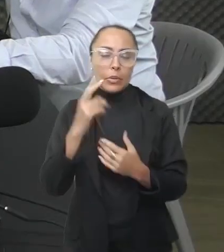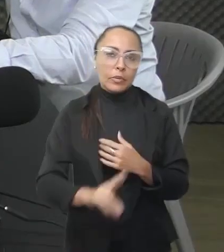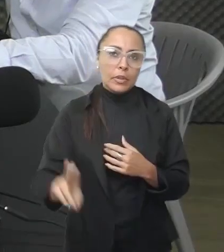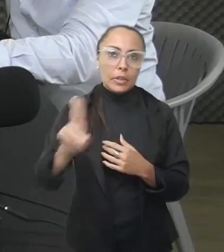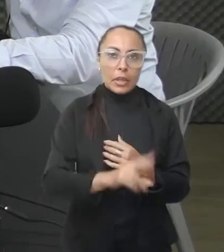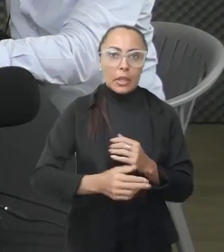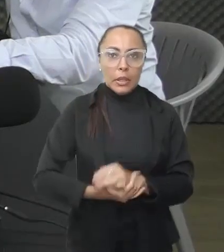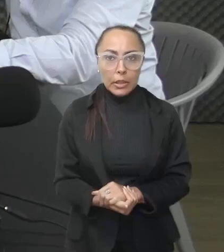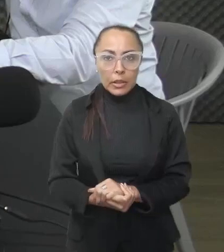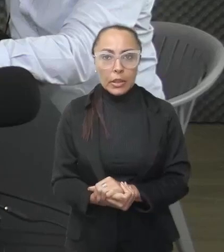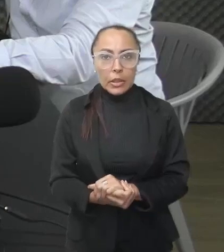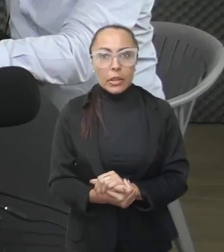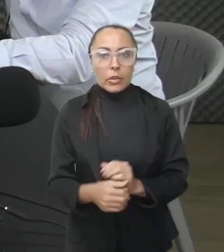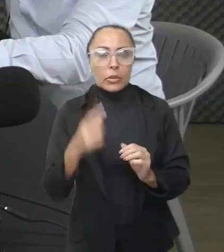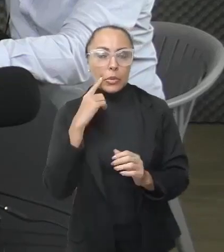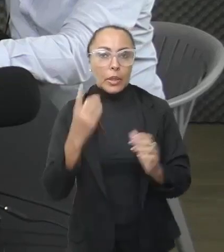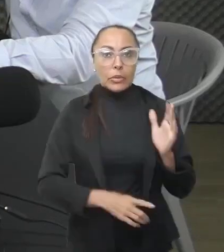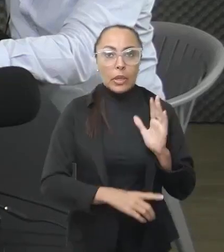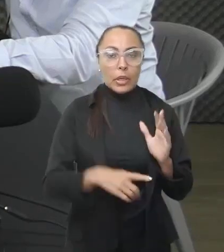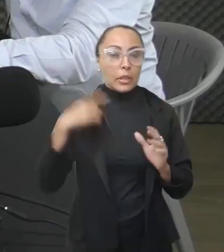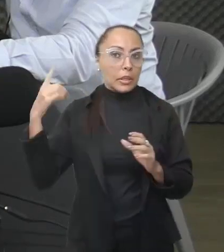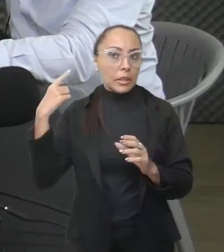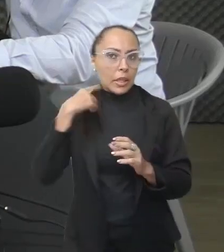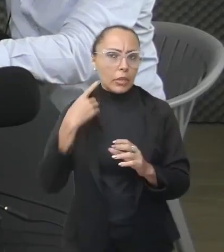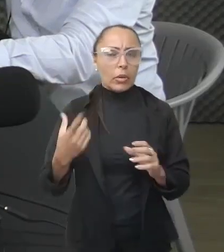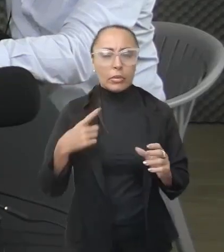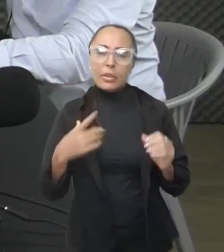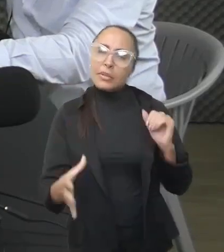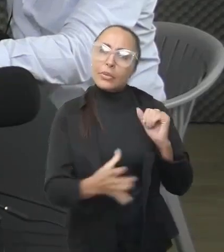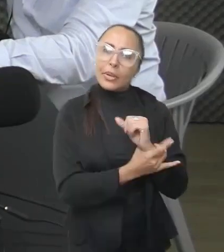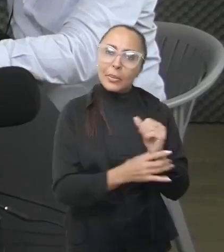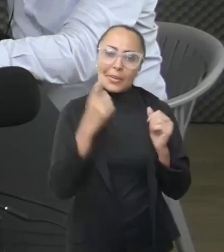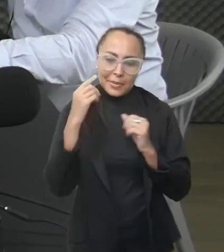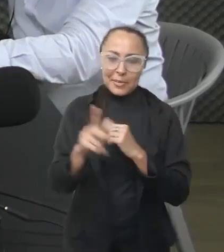E, Eduardo, como é da área do direito, né, eu sempre ficava muito seguro que eu tinha um presidente